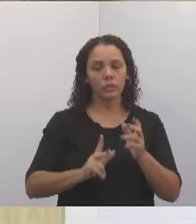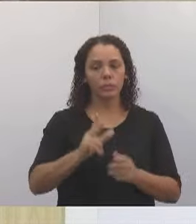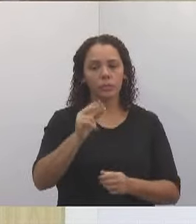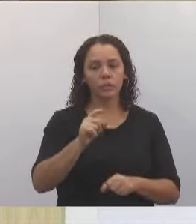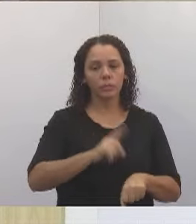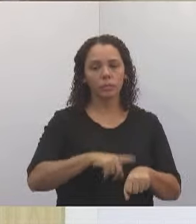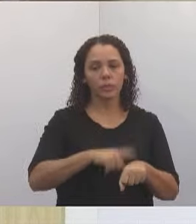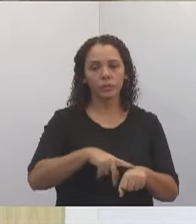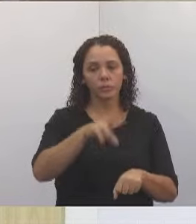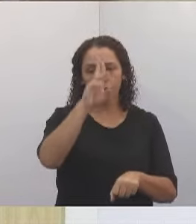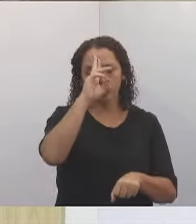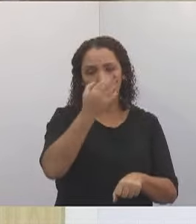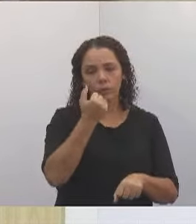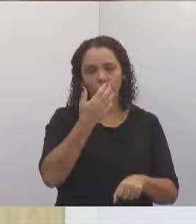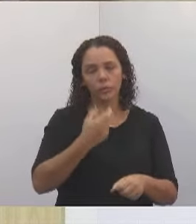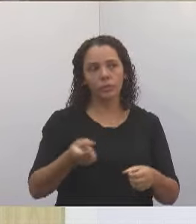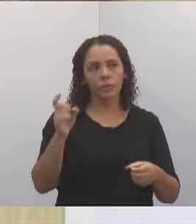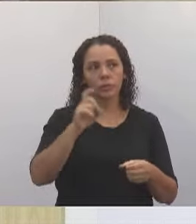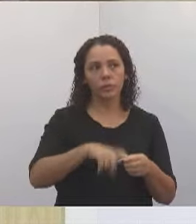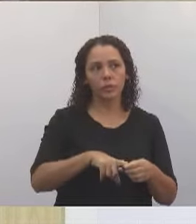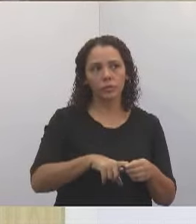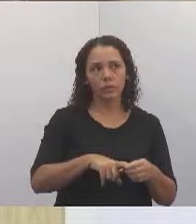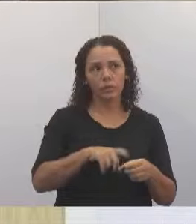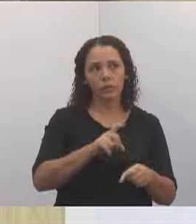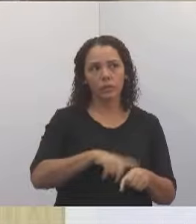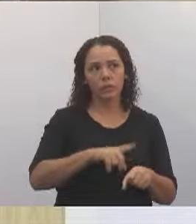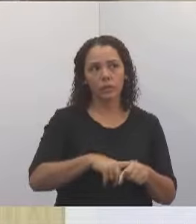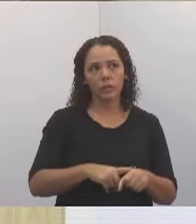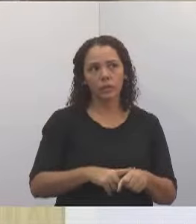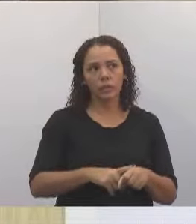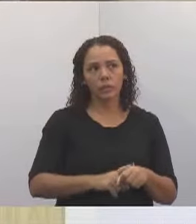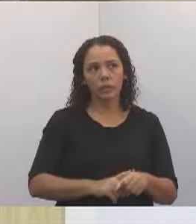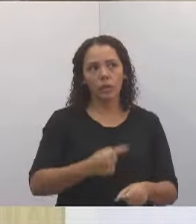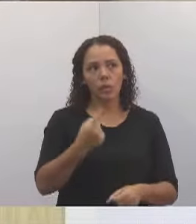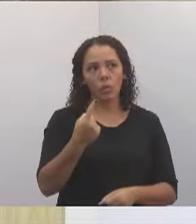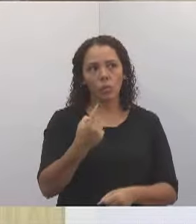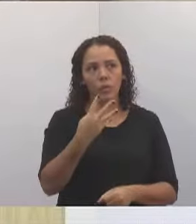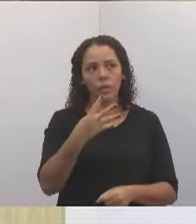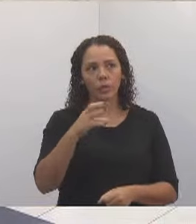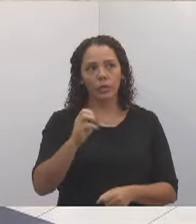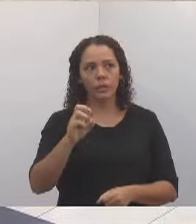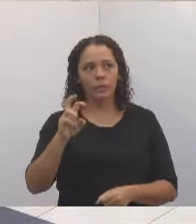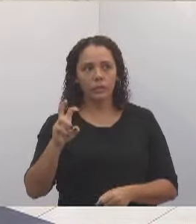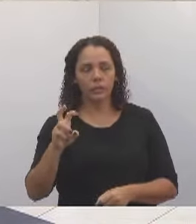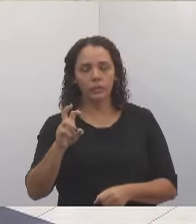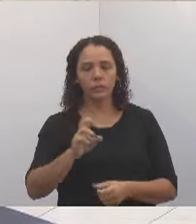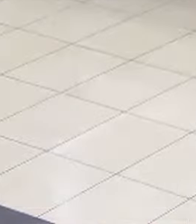almoço e informo o nosso retorno às 13 horas e 45 minutos.